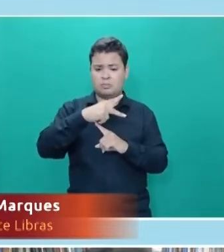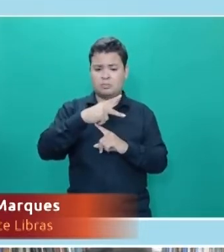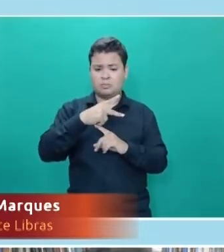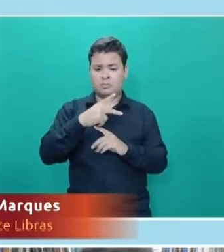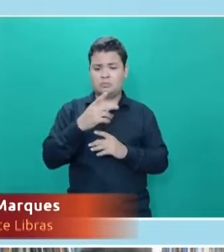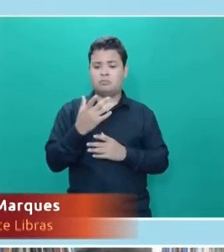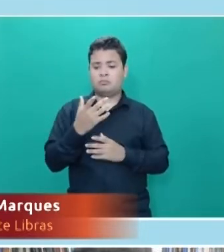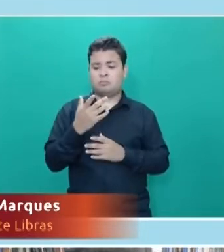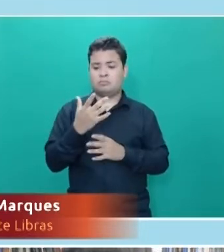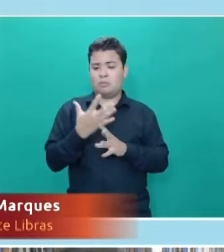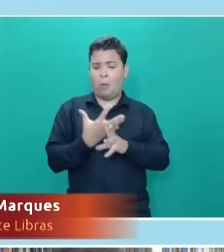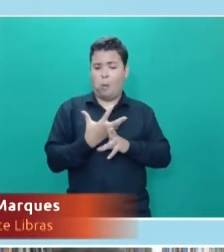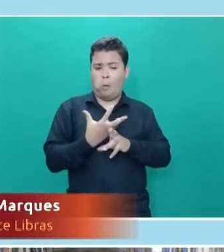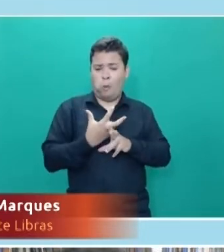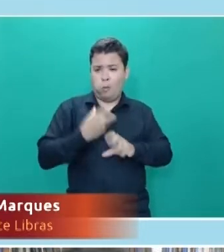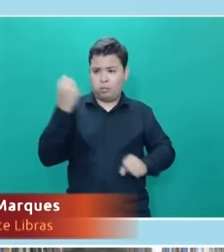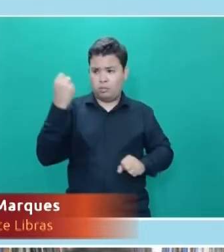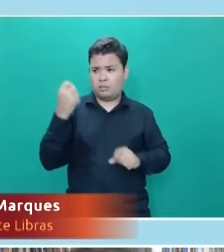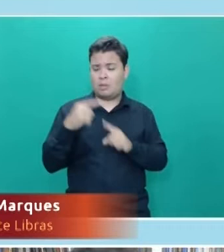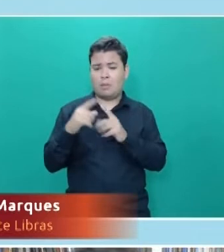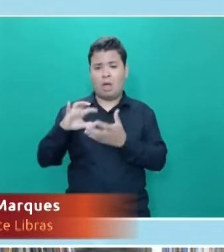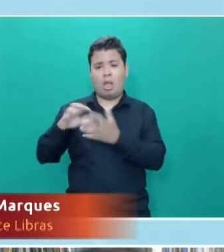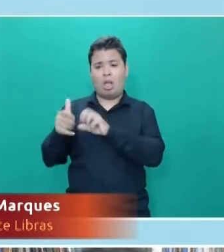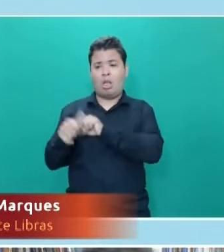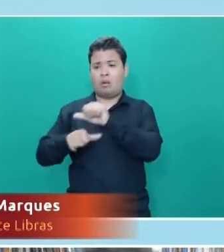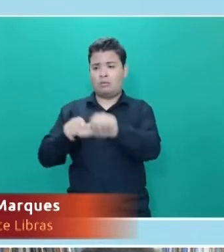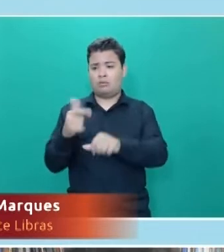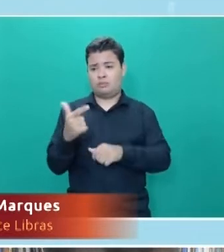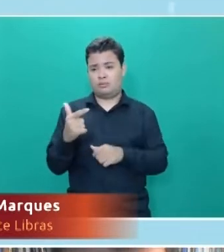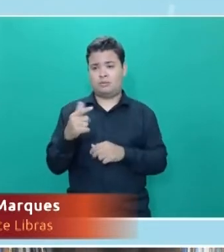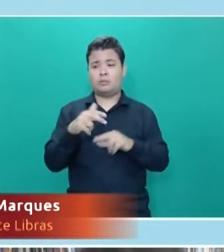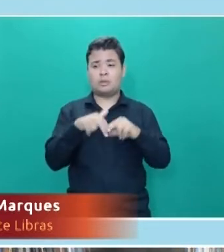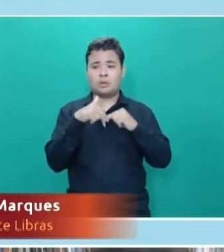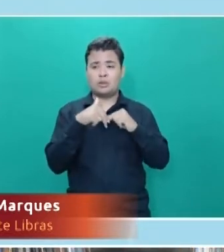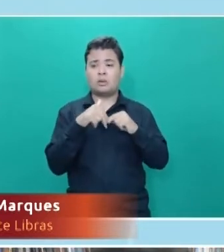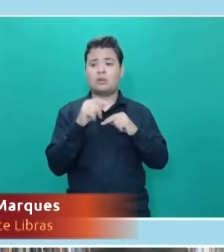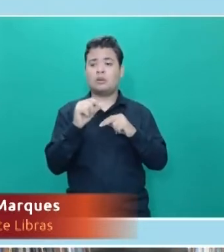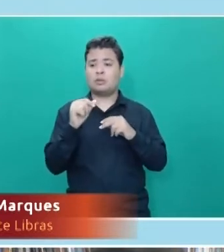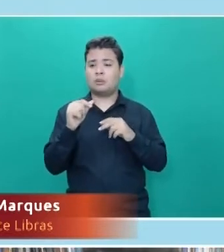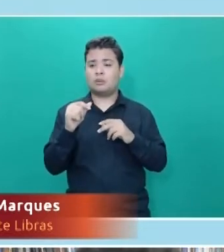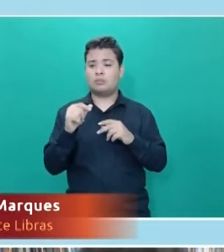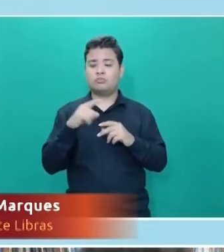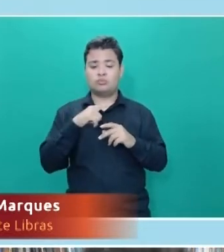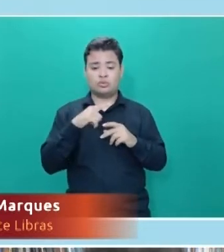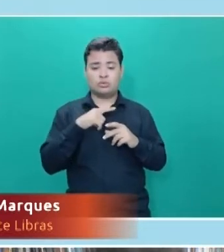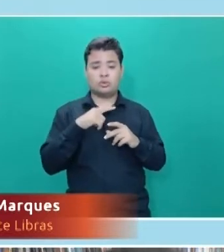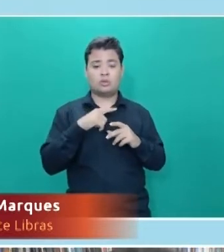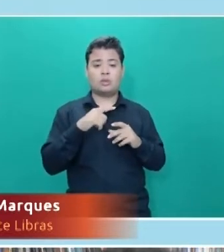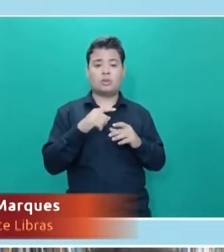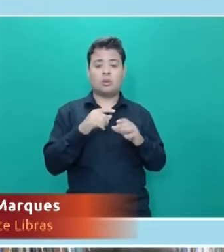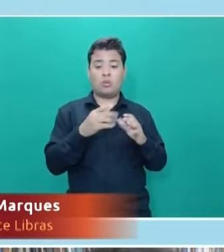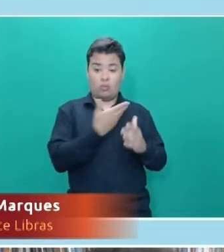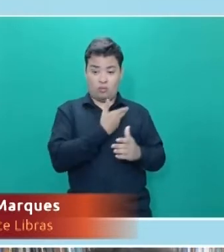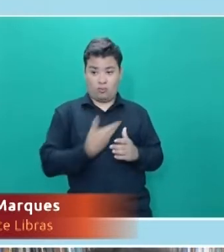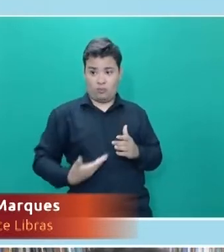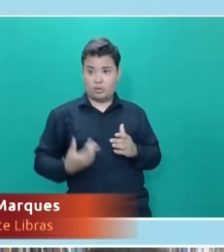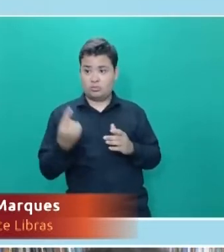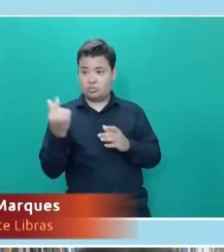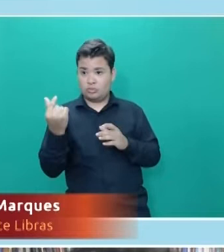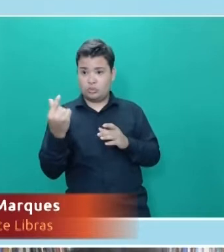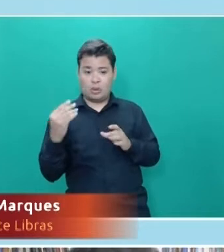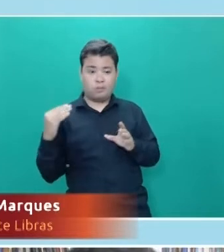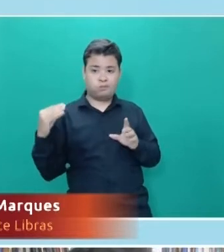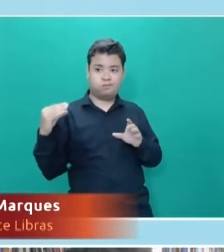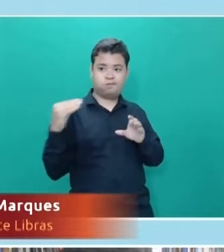Tanto é verdade que os governos inventaram um negócio chamado desvinculação de receita da União. onde ele podia pegar o dinheiro, então ele